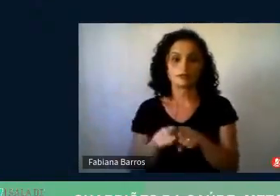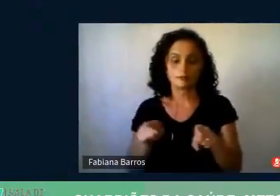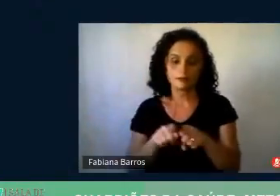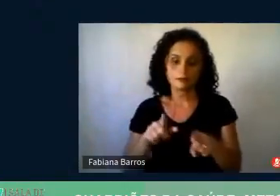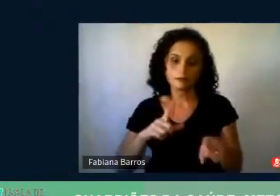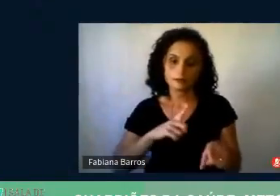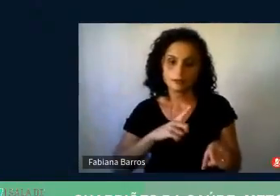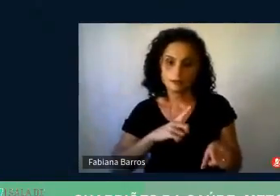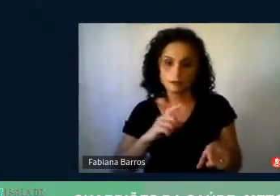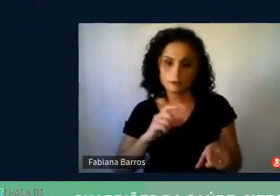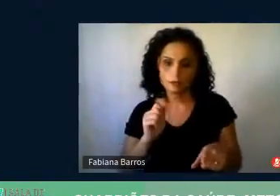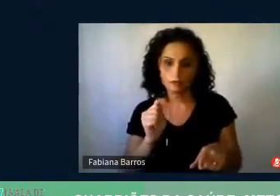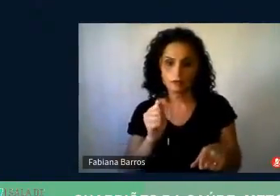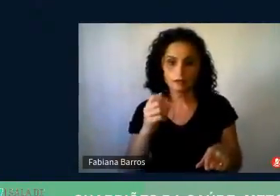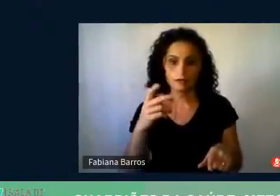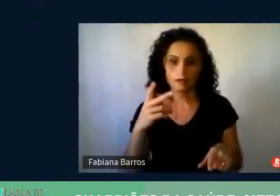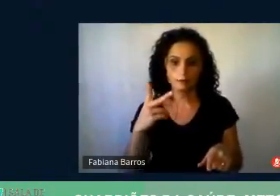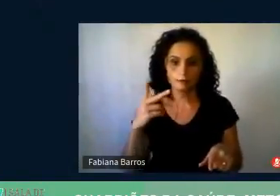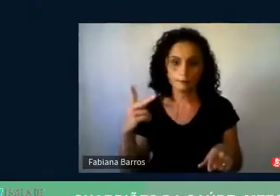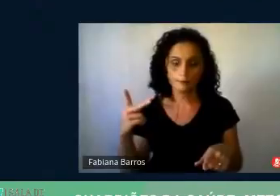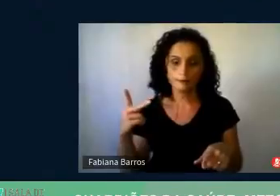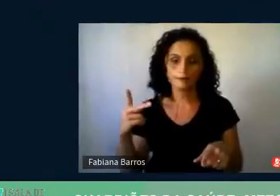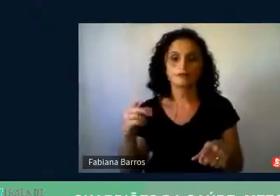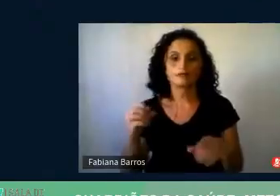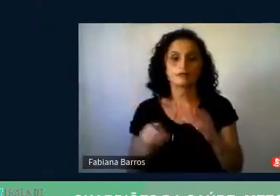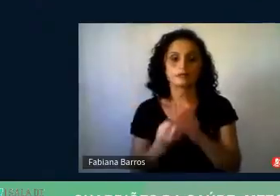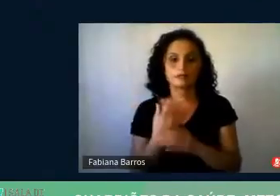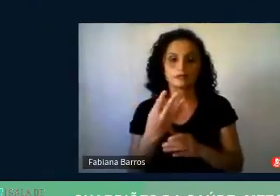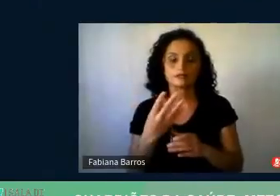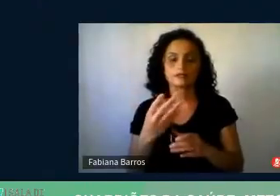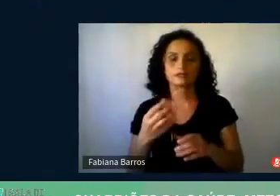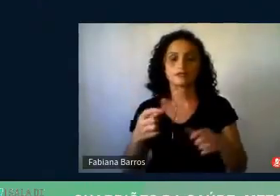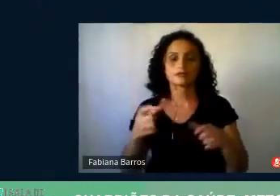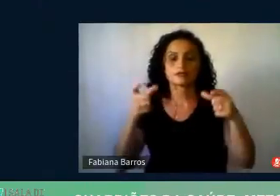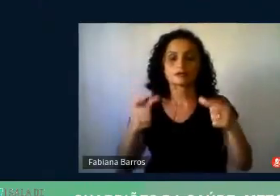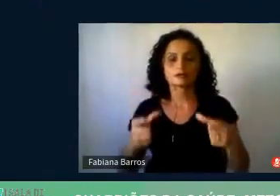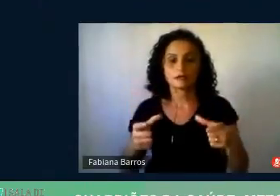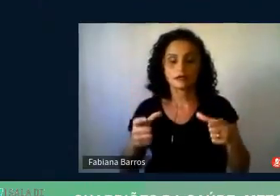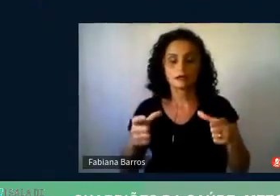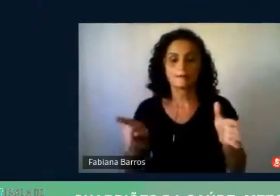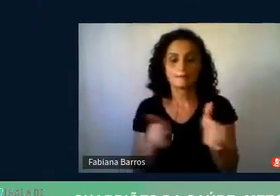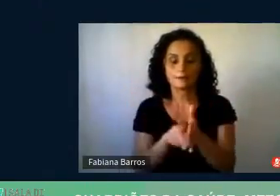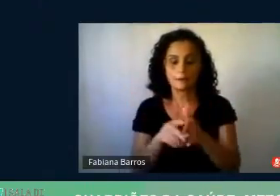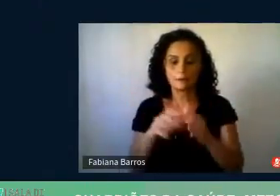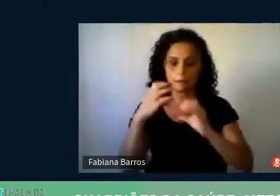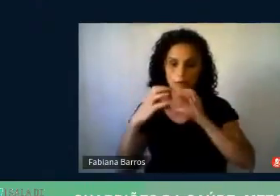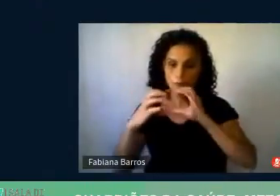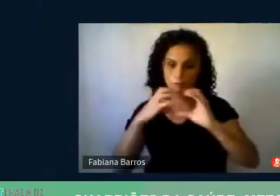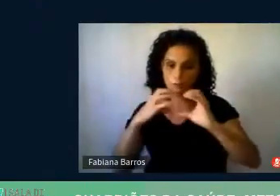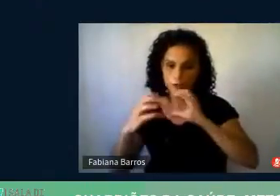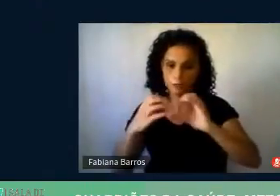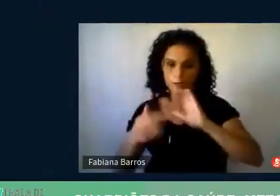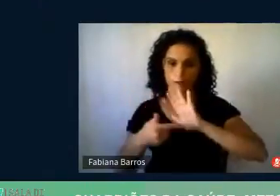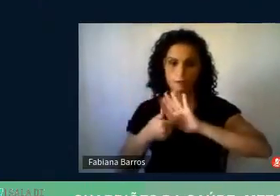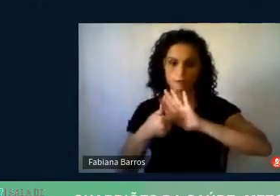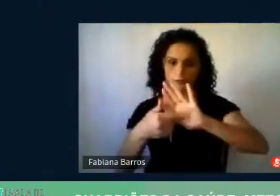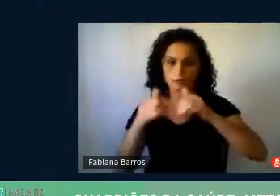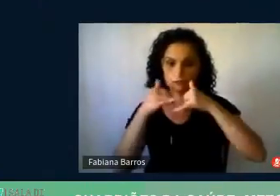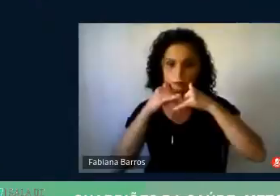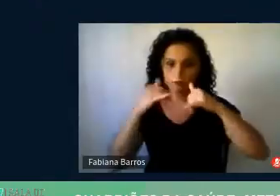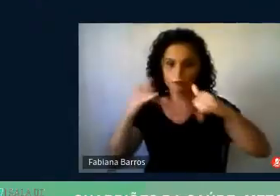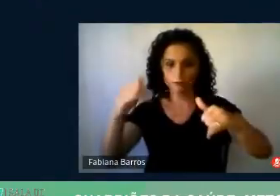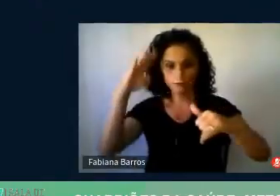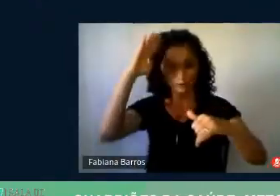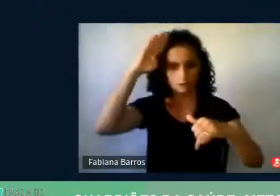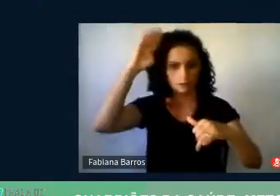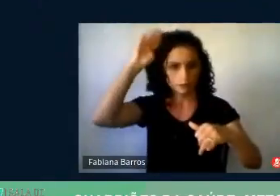questão importante, é criar um canal de comunicação científica com esse aluno hoje que está usando o aplicativo. ele pode fazer